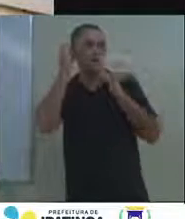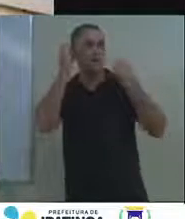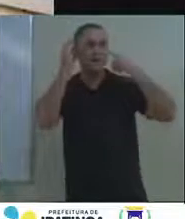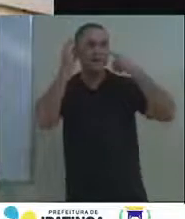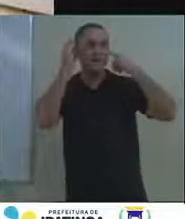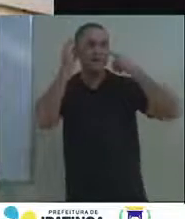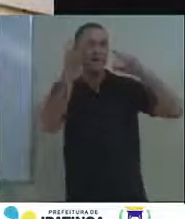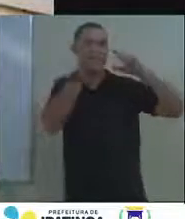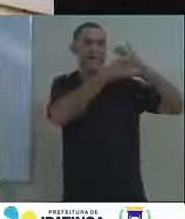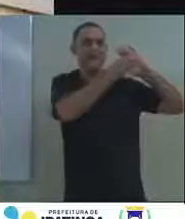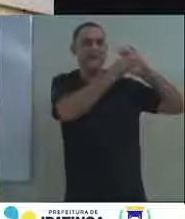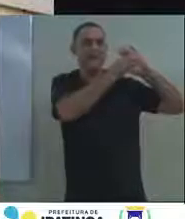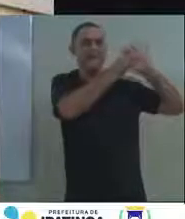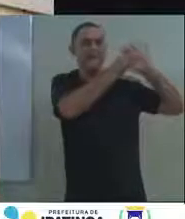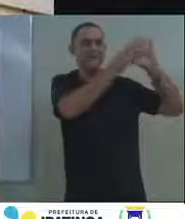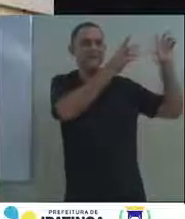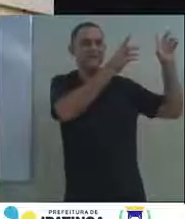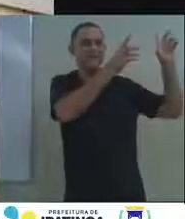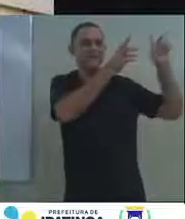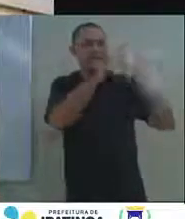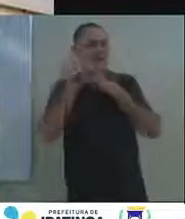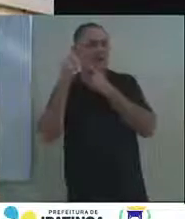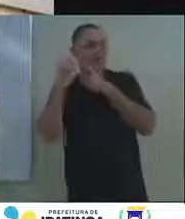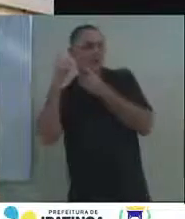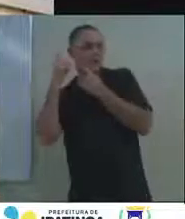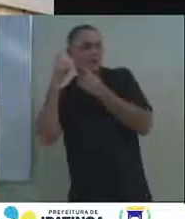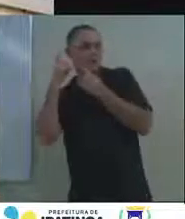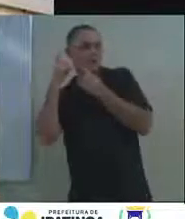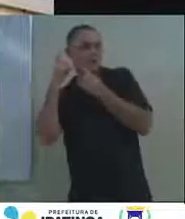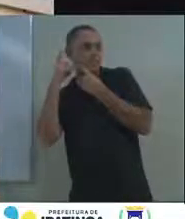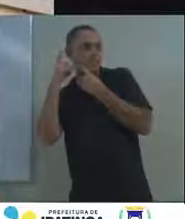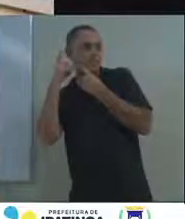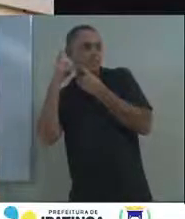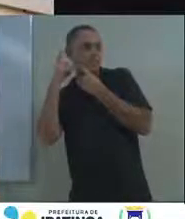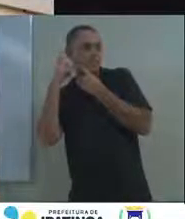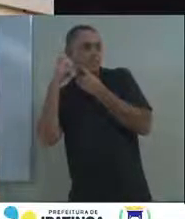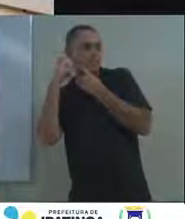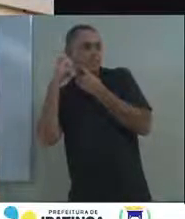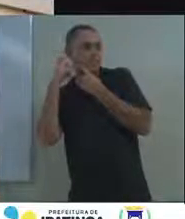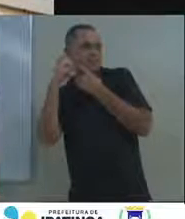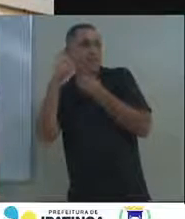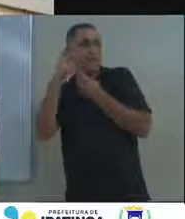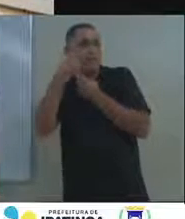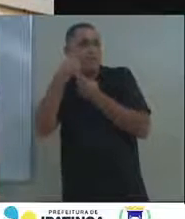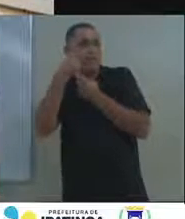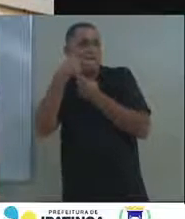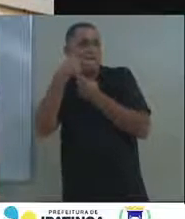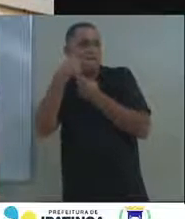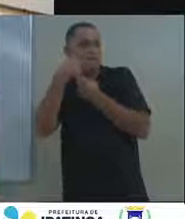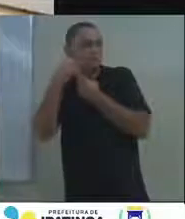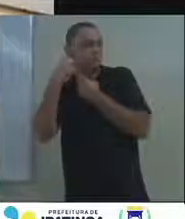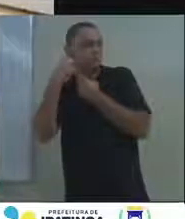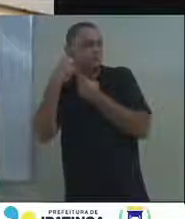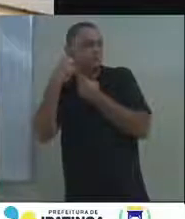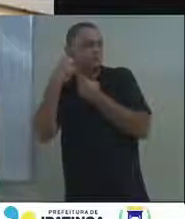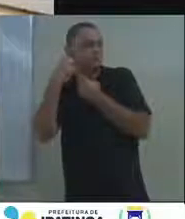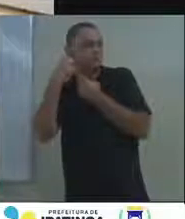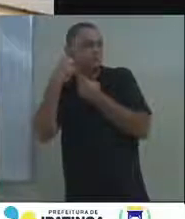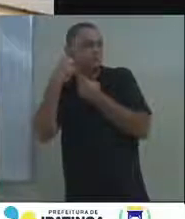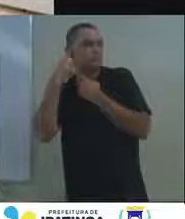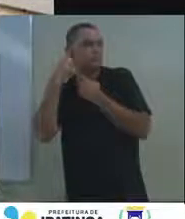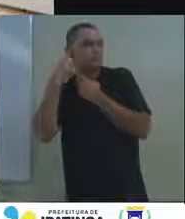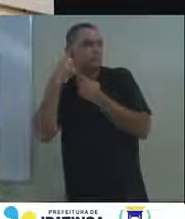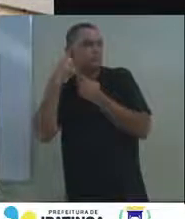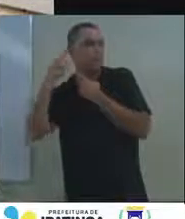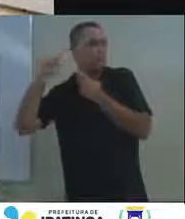fones no ouvido. Se eu estou só com o fone de um lado do ouvido, eu estou escutando o som da minha voz, e eu consigo controlar a minha intensidade. E eu falo